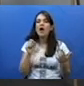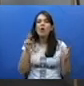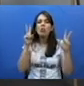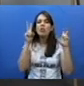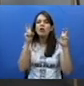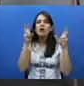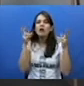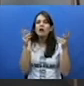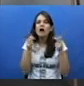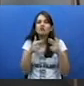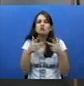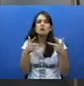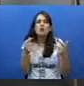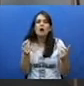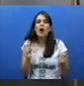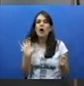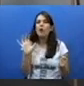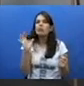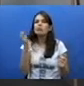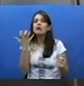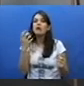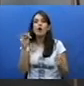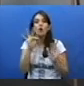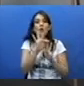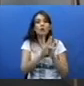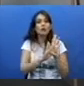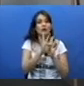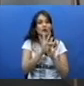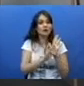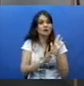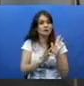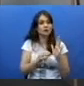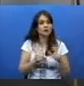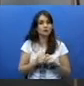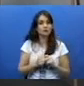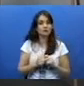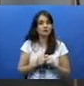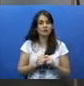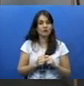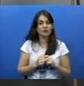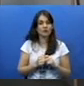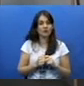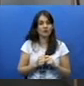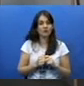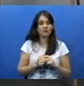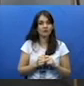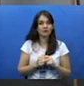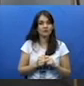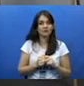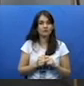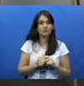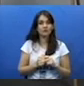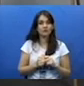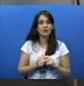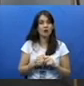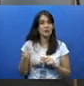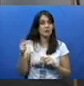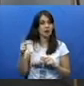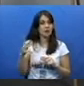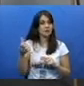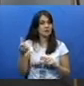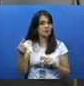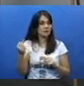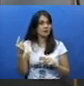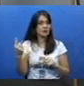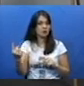Bacê? Lembrando que sua avó está escrito em letra maiúscula, tá? Página 61. Que